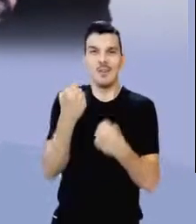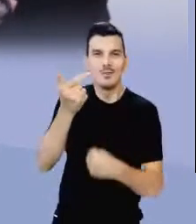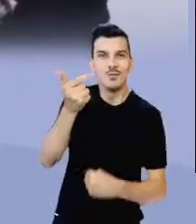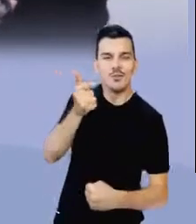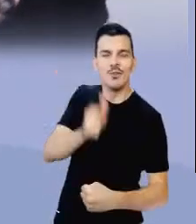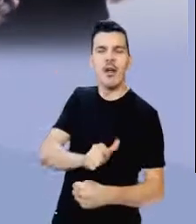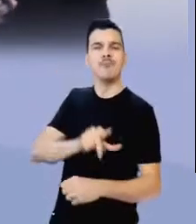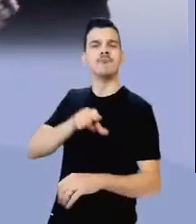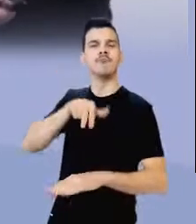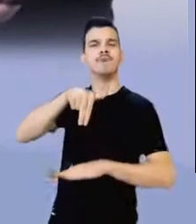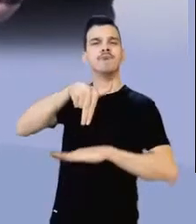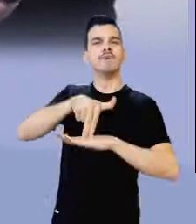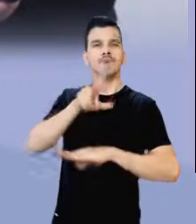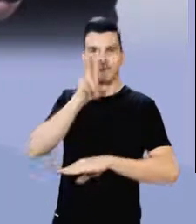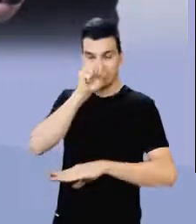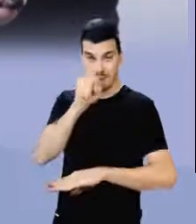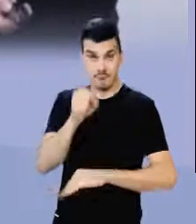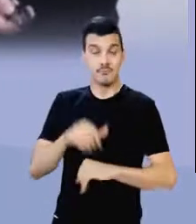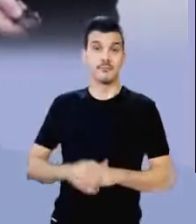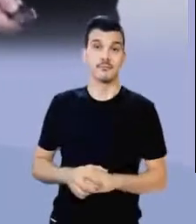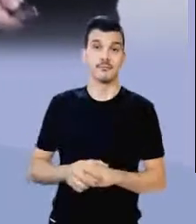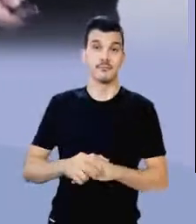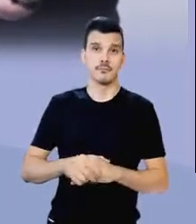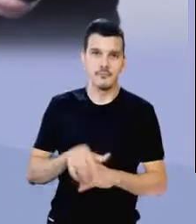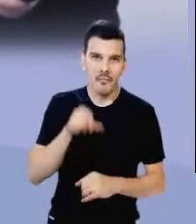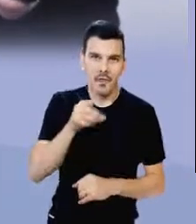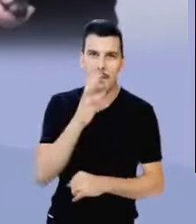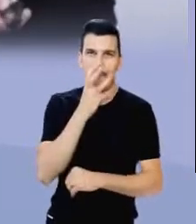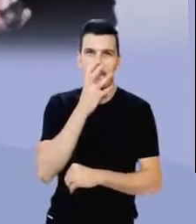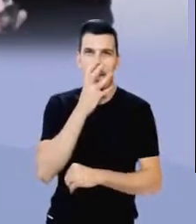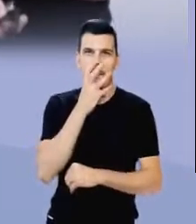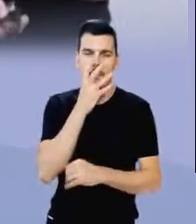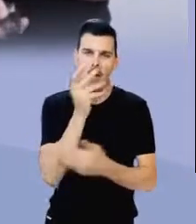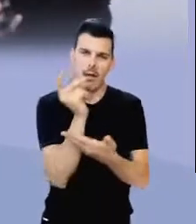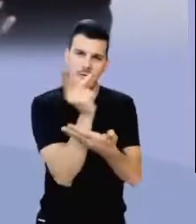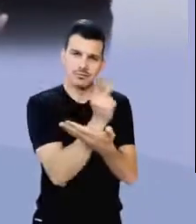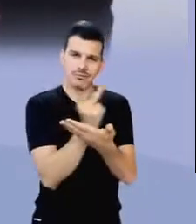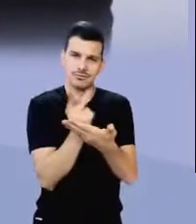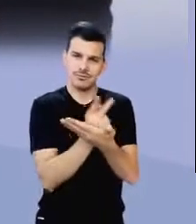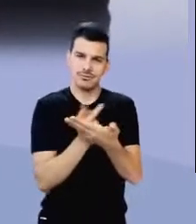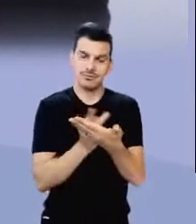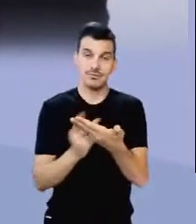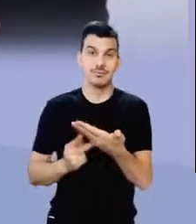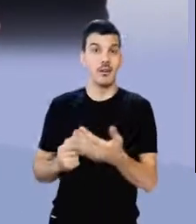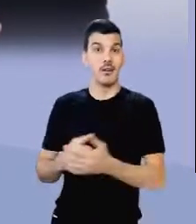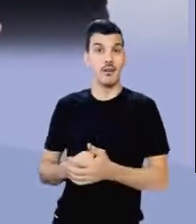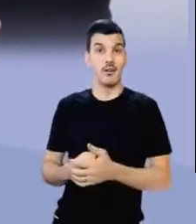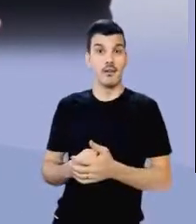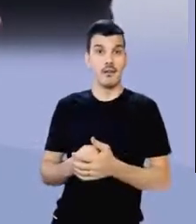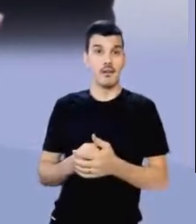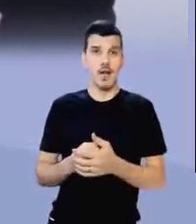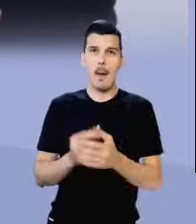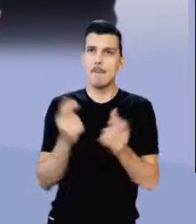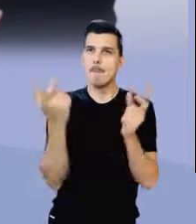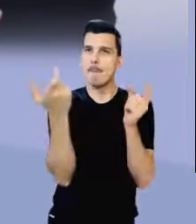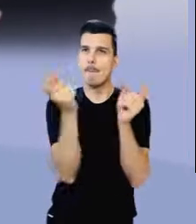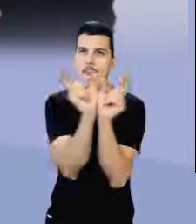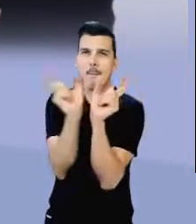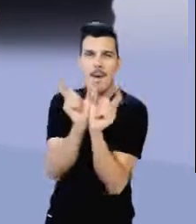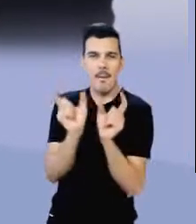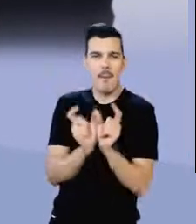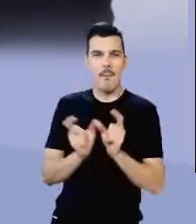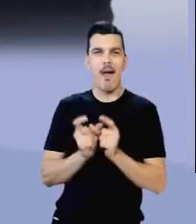você volte inteira. E ali você observa em seus versos os sons, as